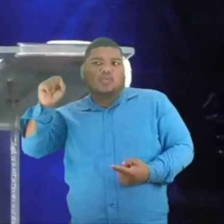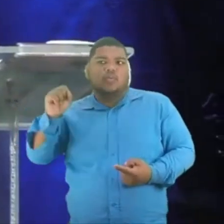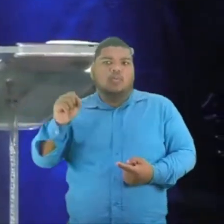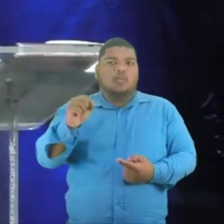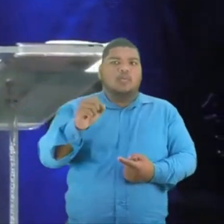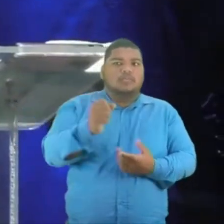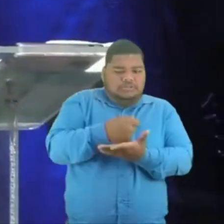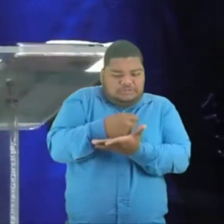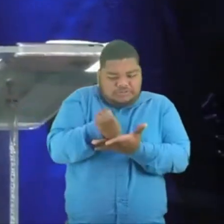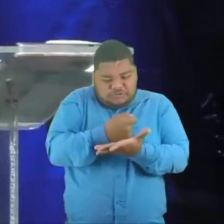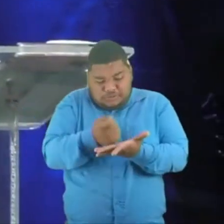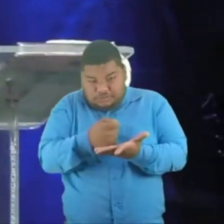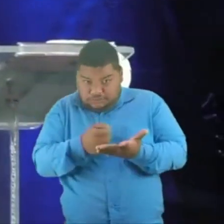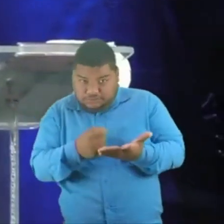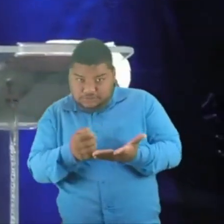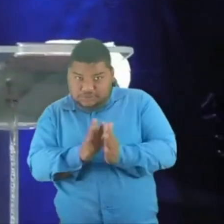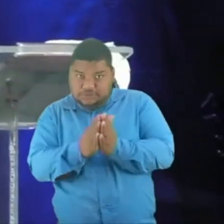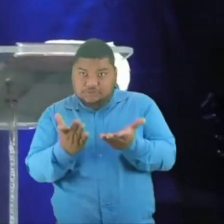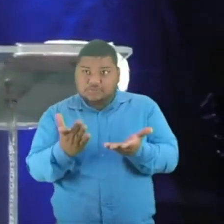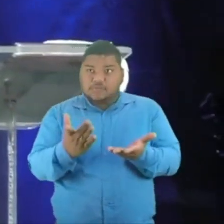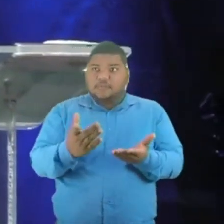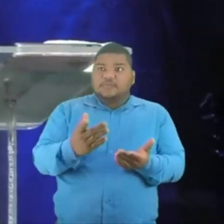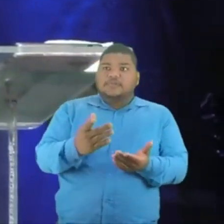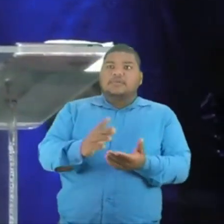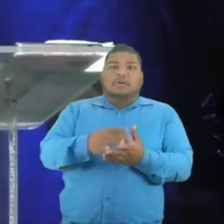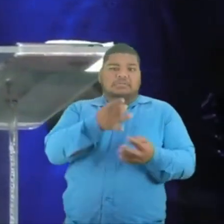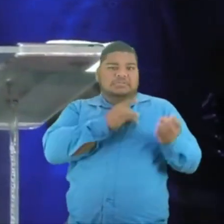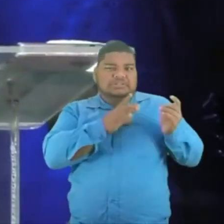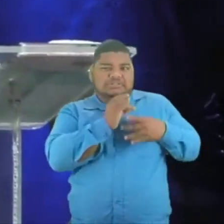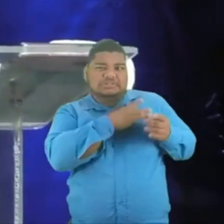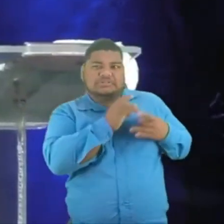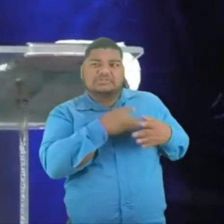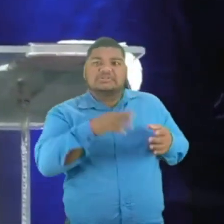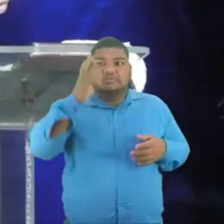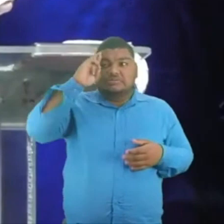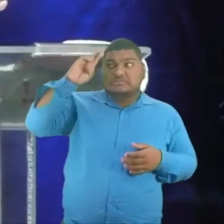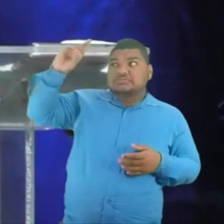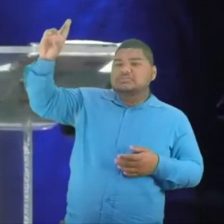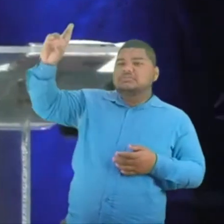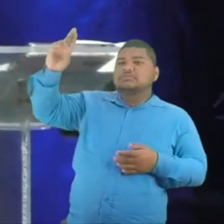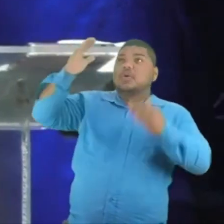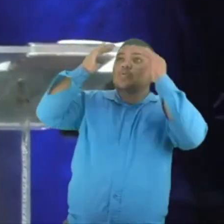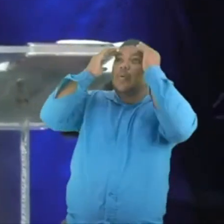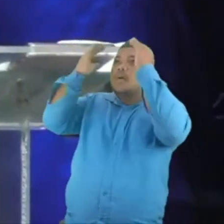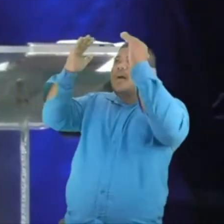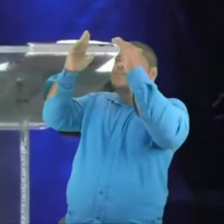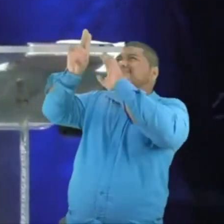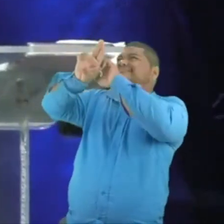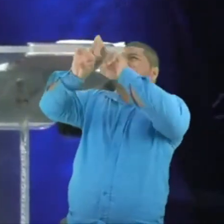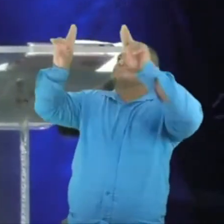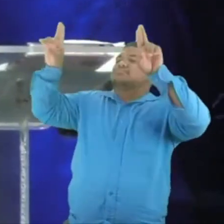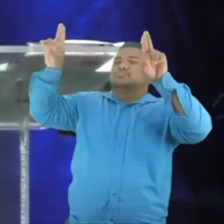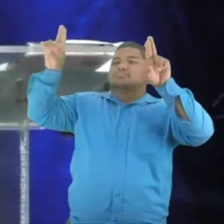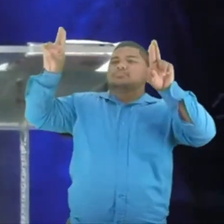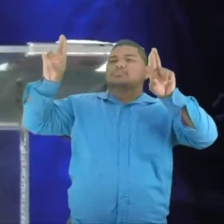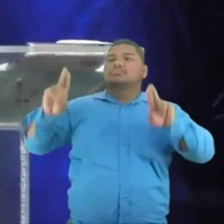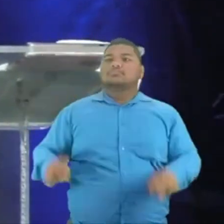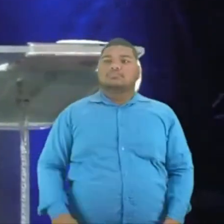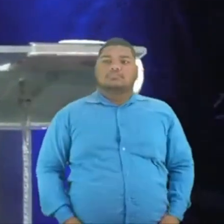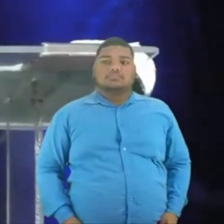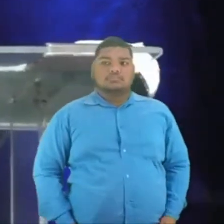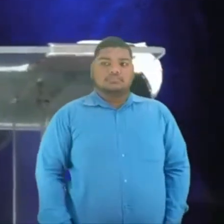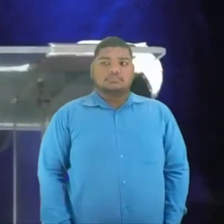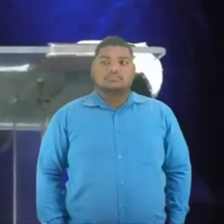memorial na sua presença acerca dos que temiam ao Senhor e honravam o seu nome.